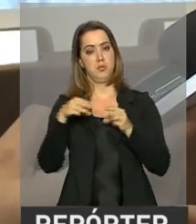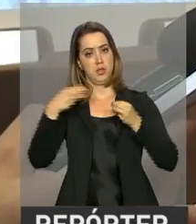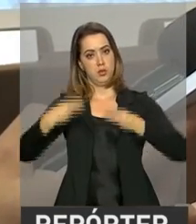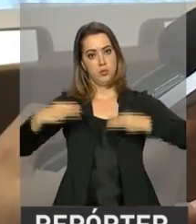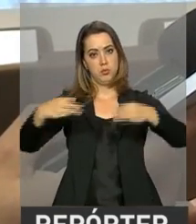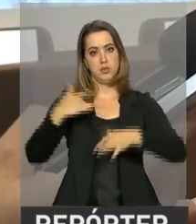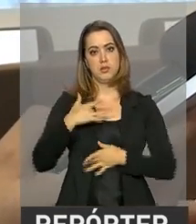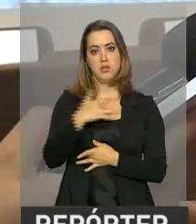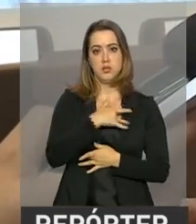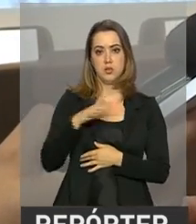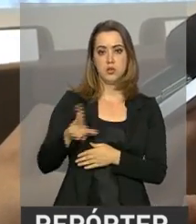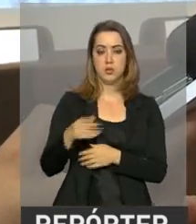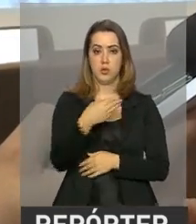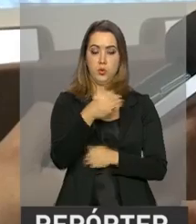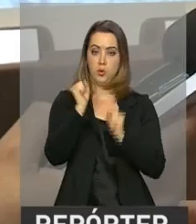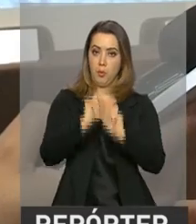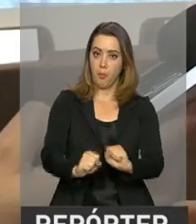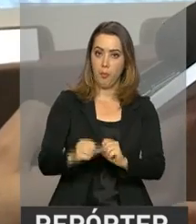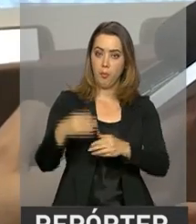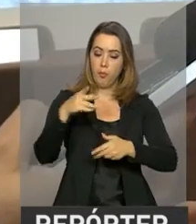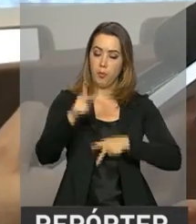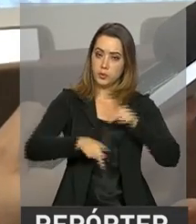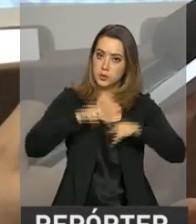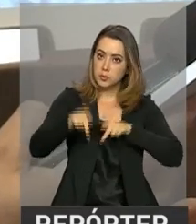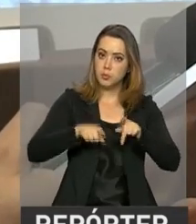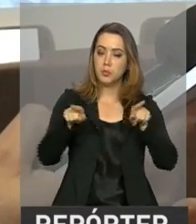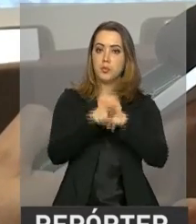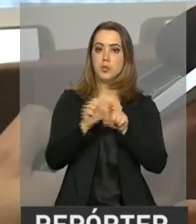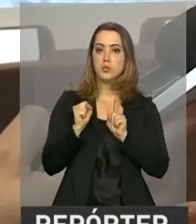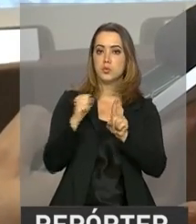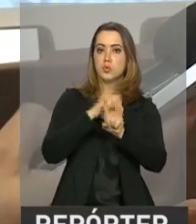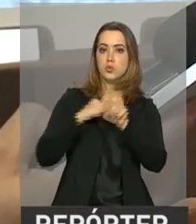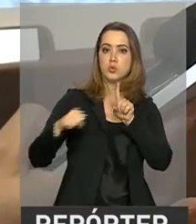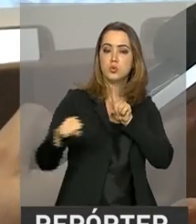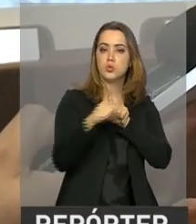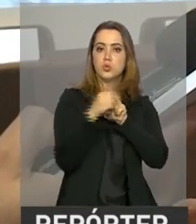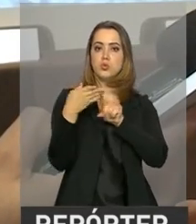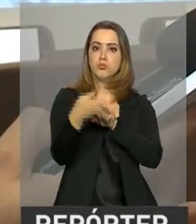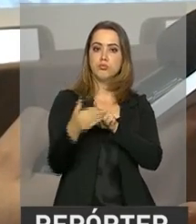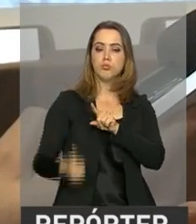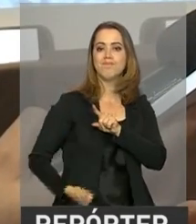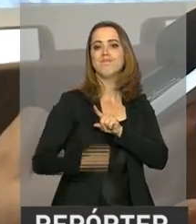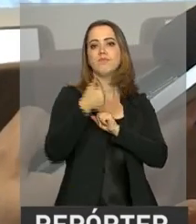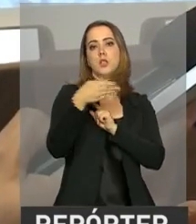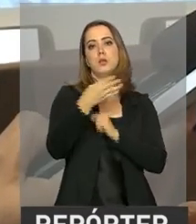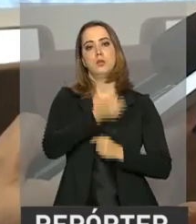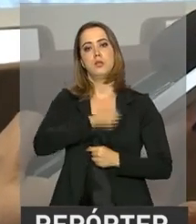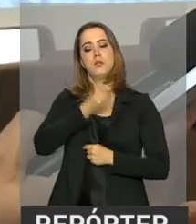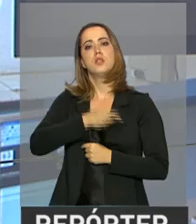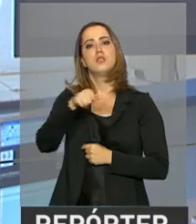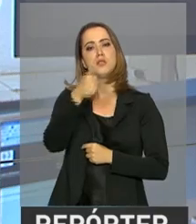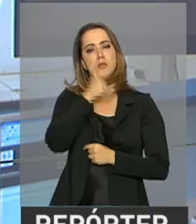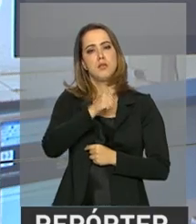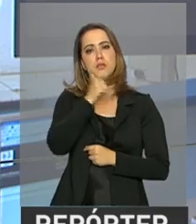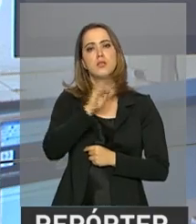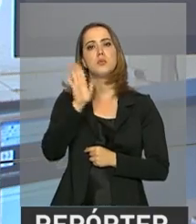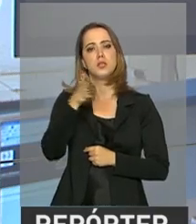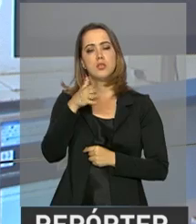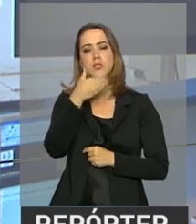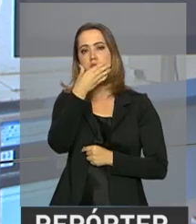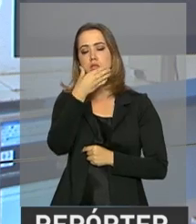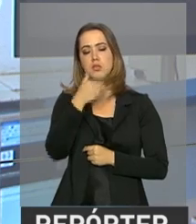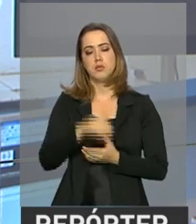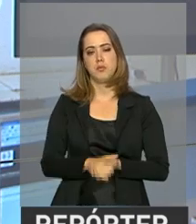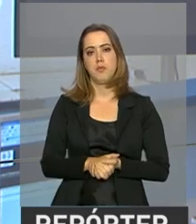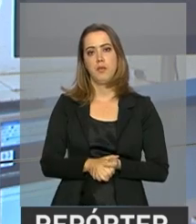seja, é o poder público e a sociedade se mobilizando para trabalhar essa menina e que já é mulher.